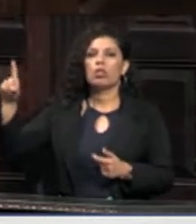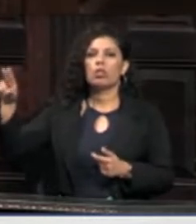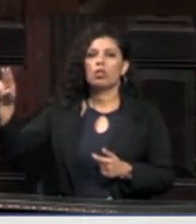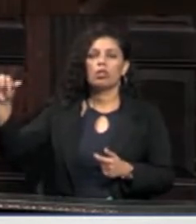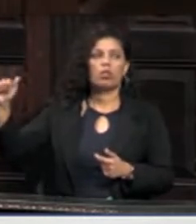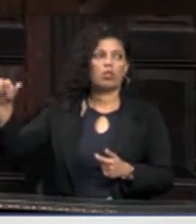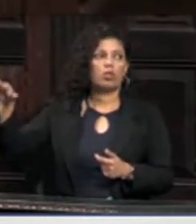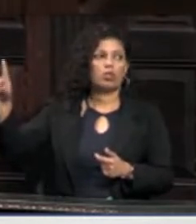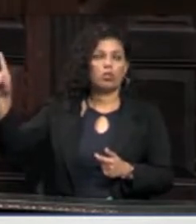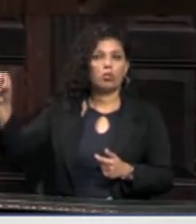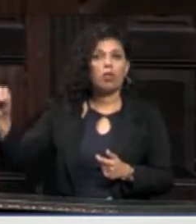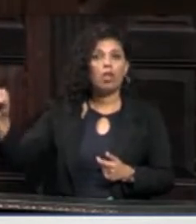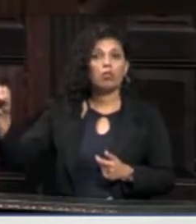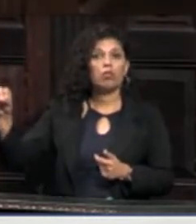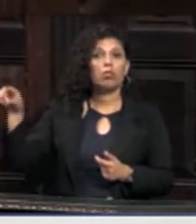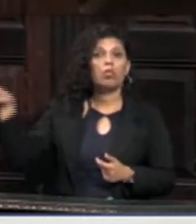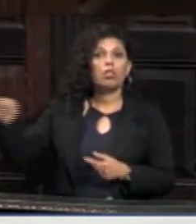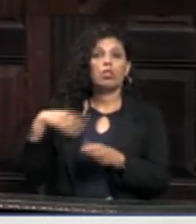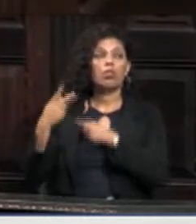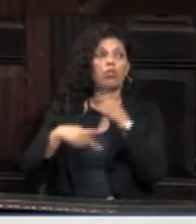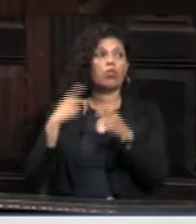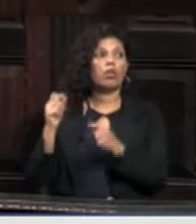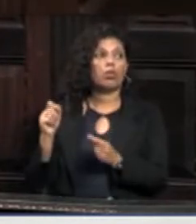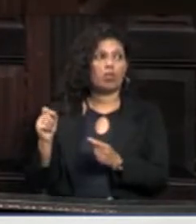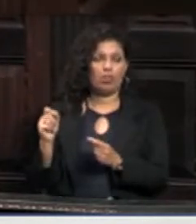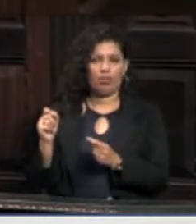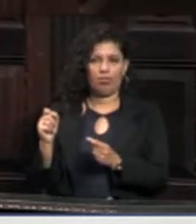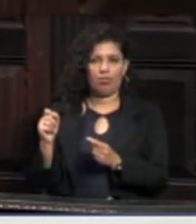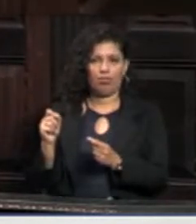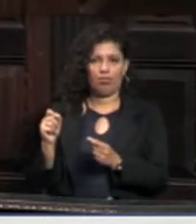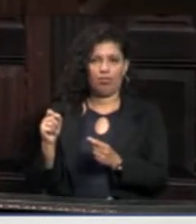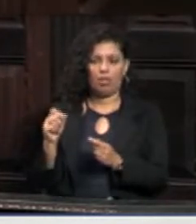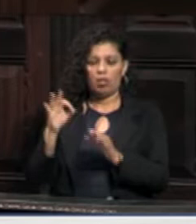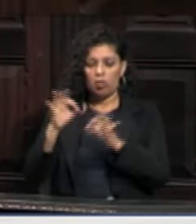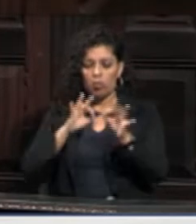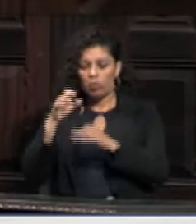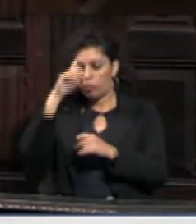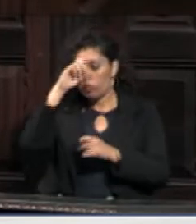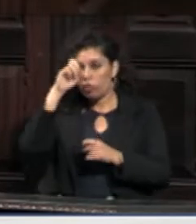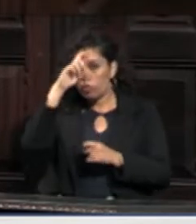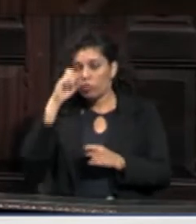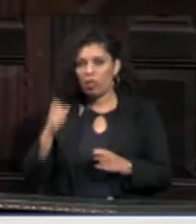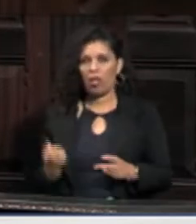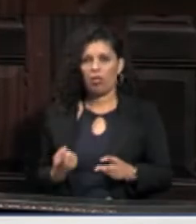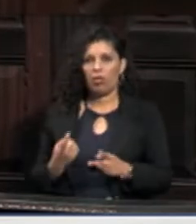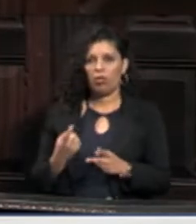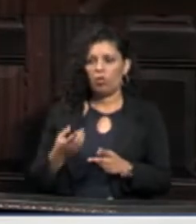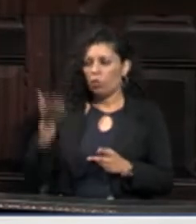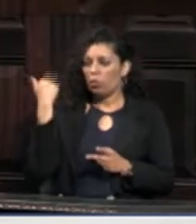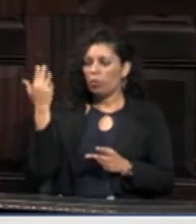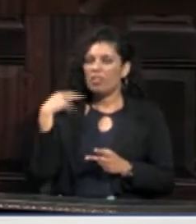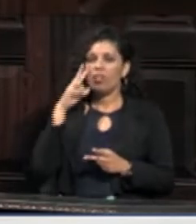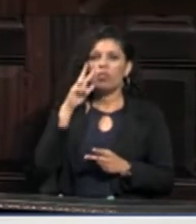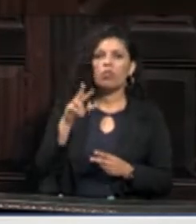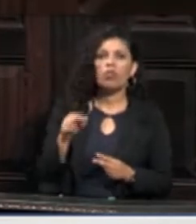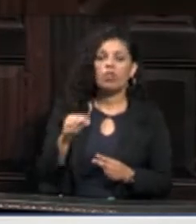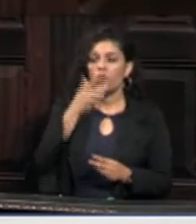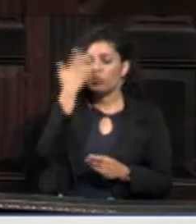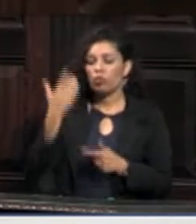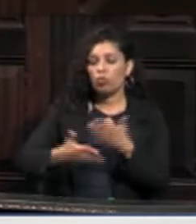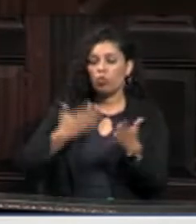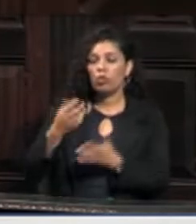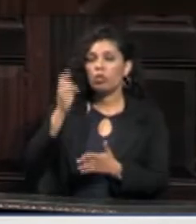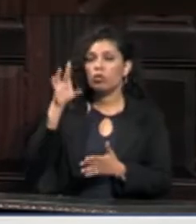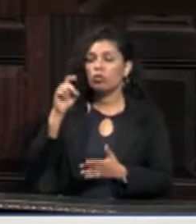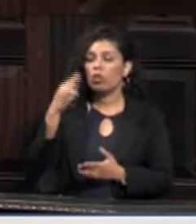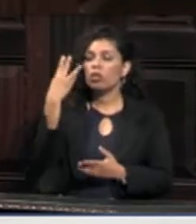a atenção primária só tinha cobertura de 3%. E ele, nos 8 anos que esteve à frente da gestão da